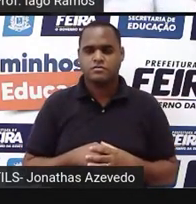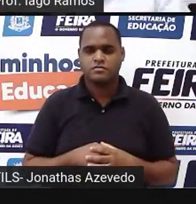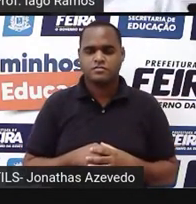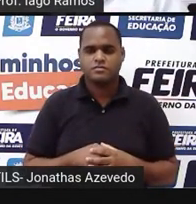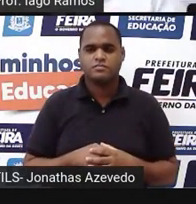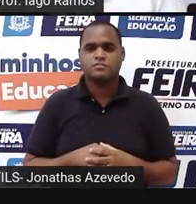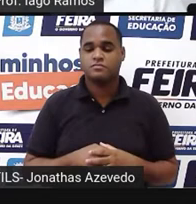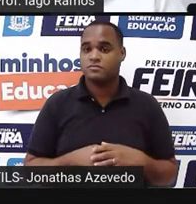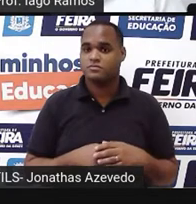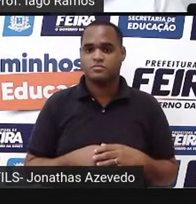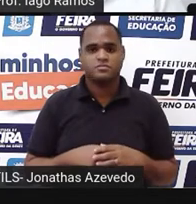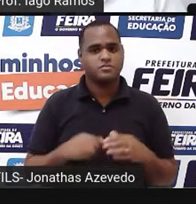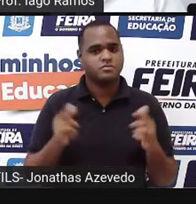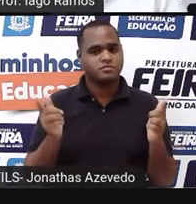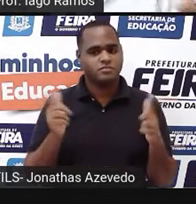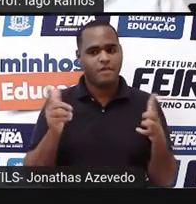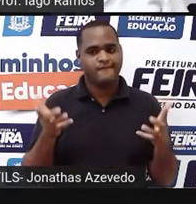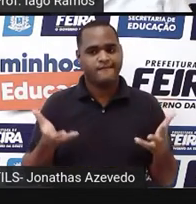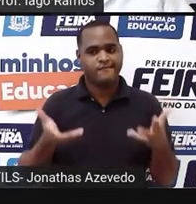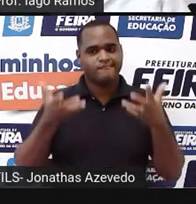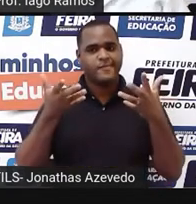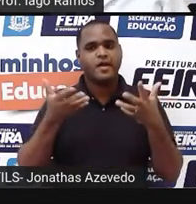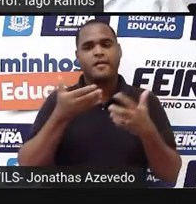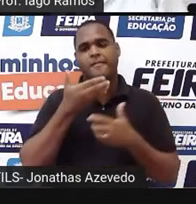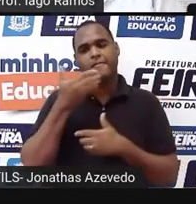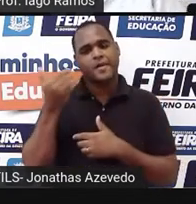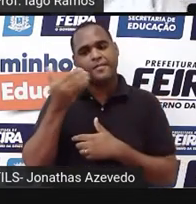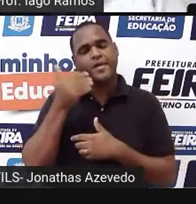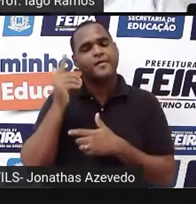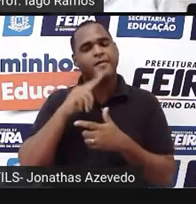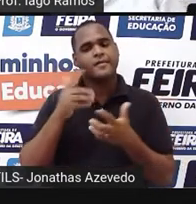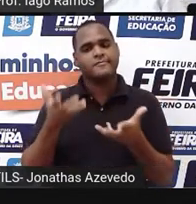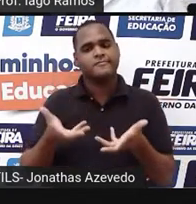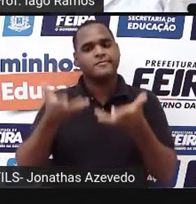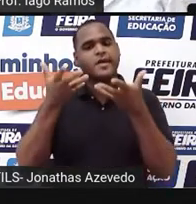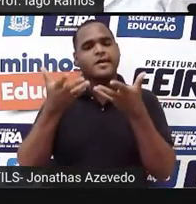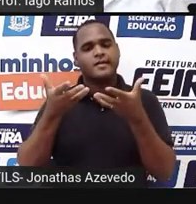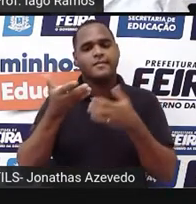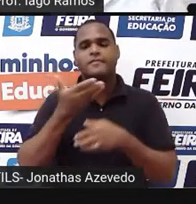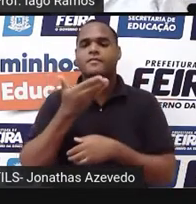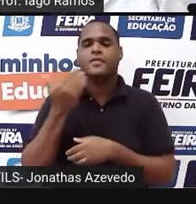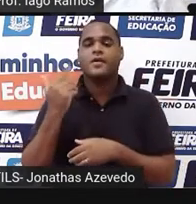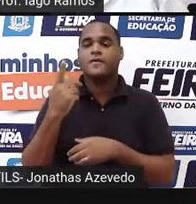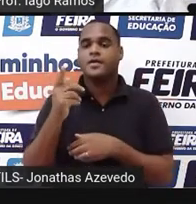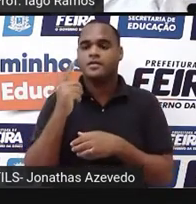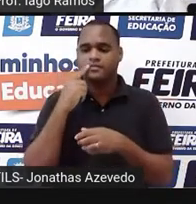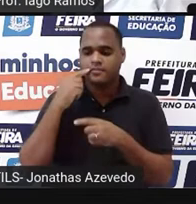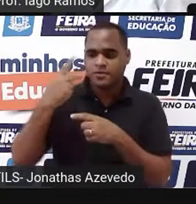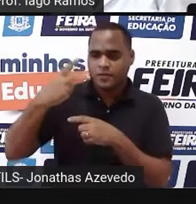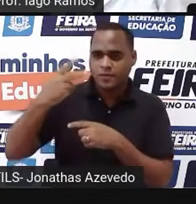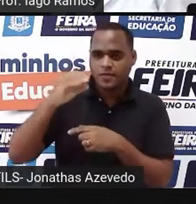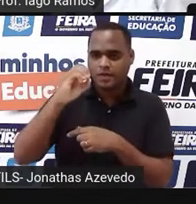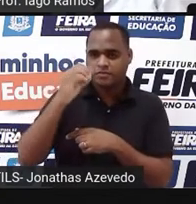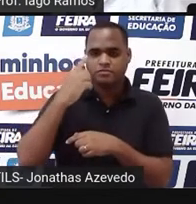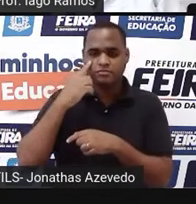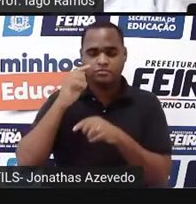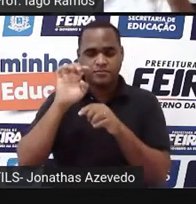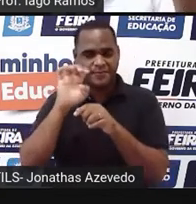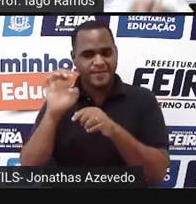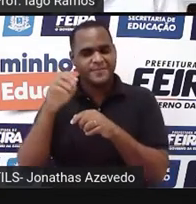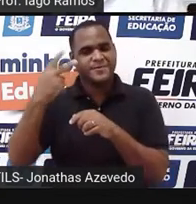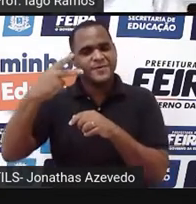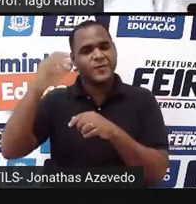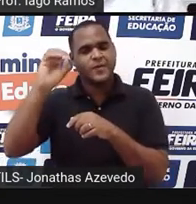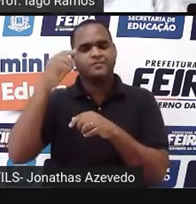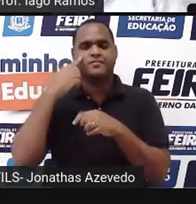o ápice, o melhor momento, talvez, de tudo que a gente viu de equação de segundo grau até agora, tá bom? Porque